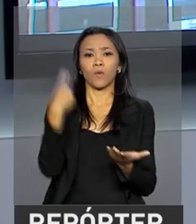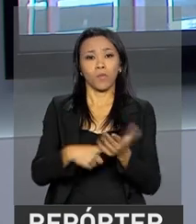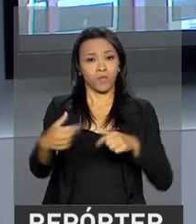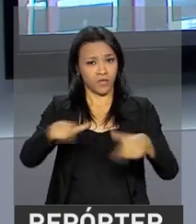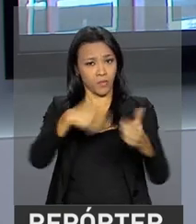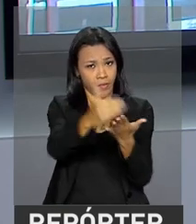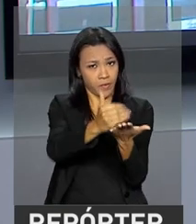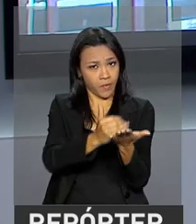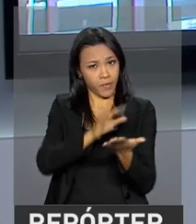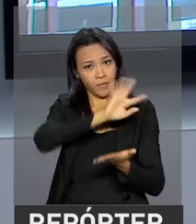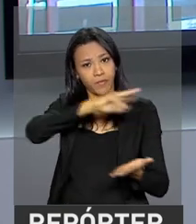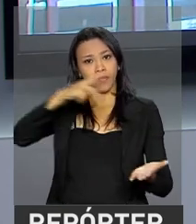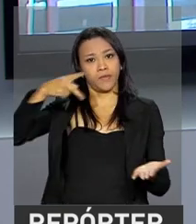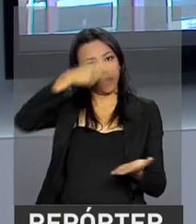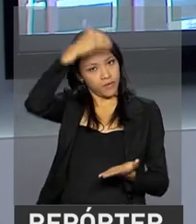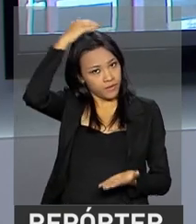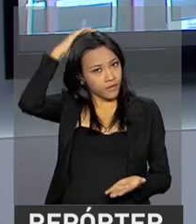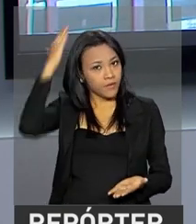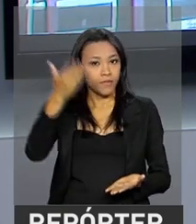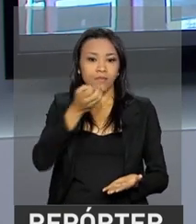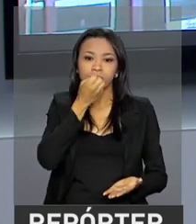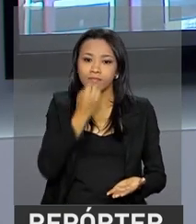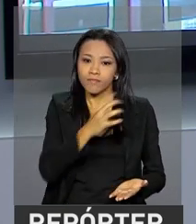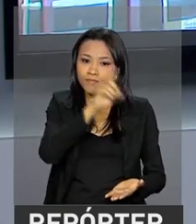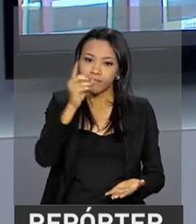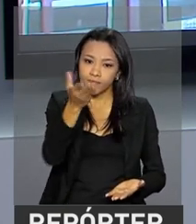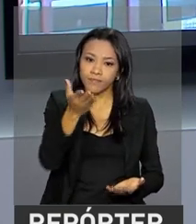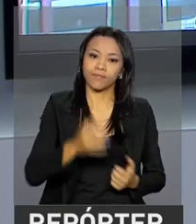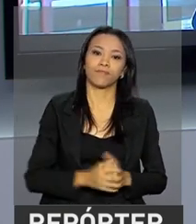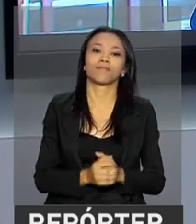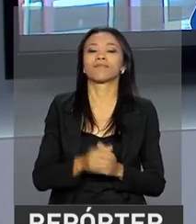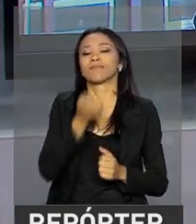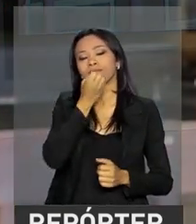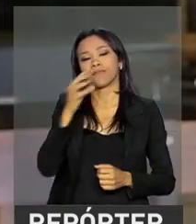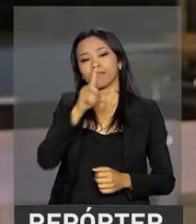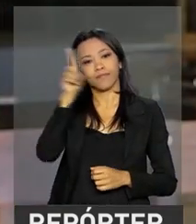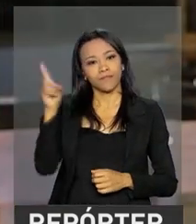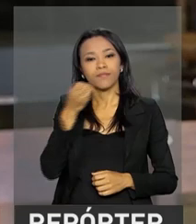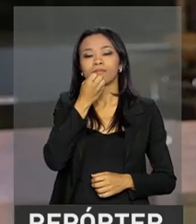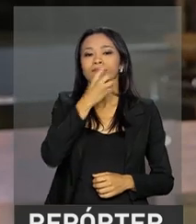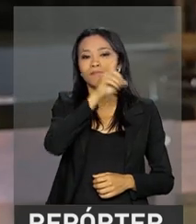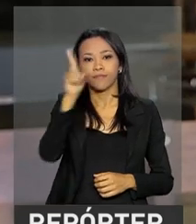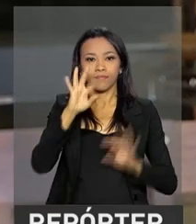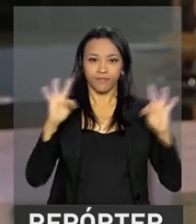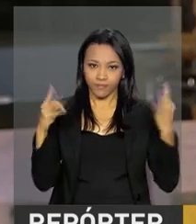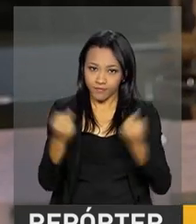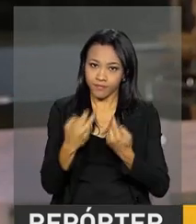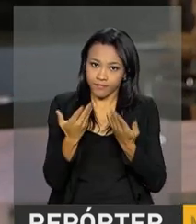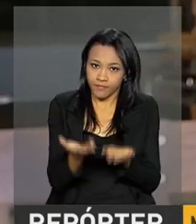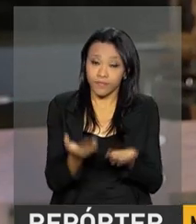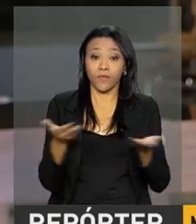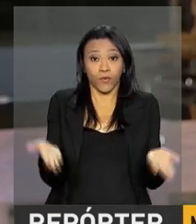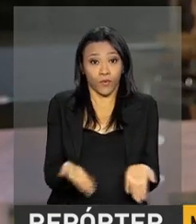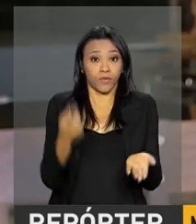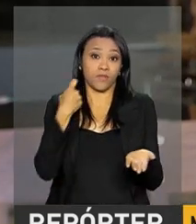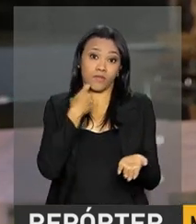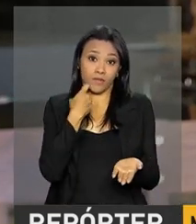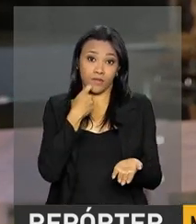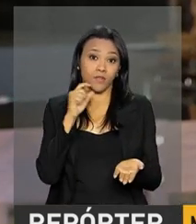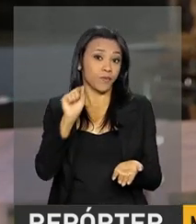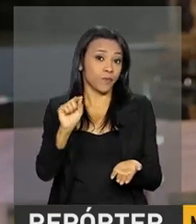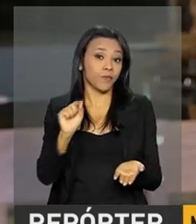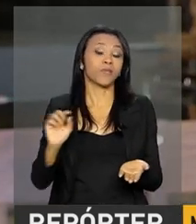temer o lamarca bom dia bom dia carolina bom dia todos hoje sexta feira carolina